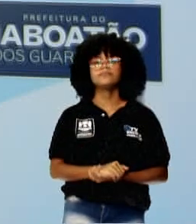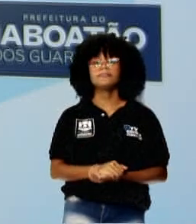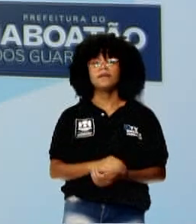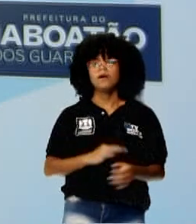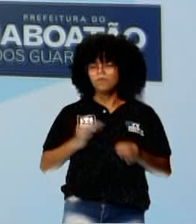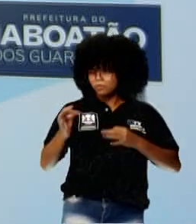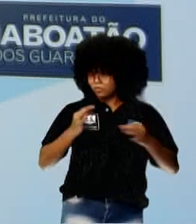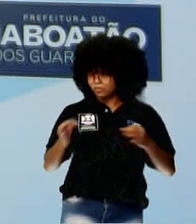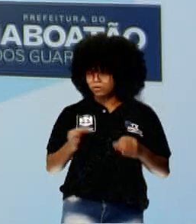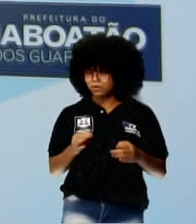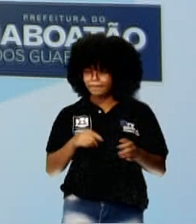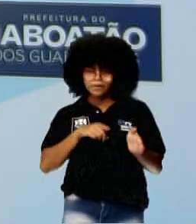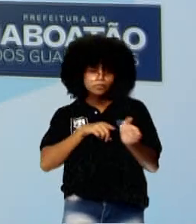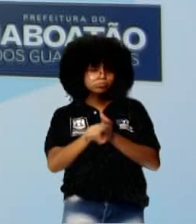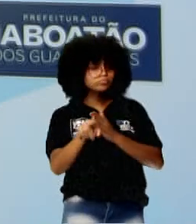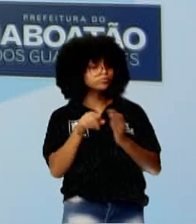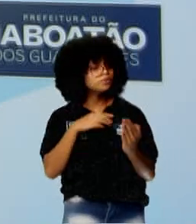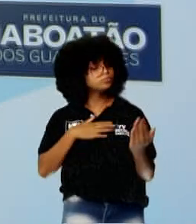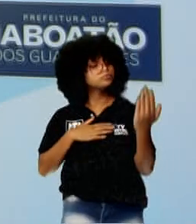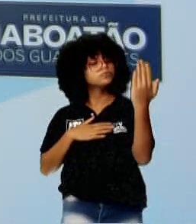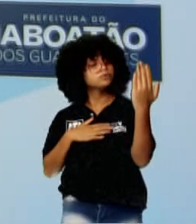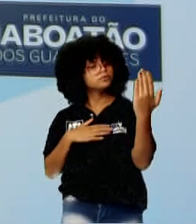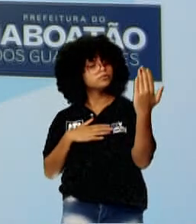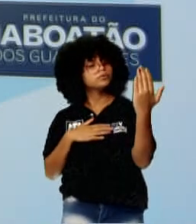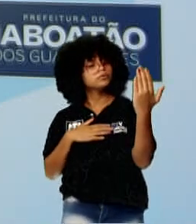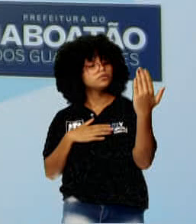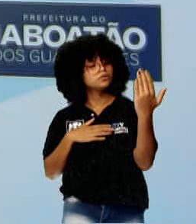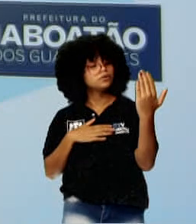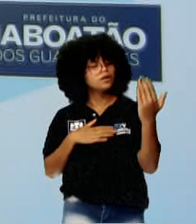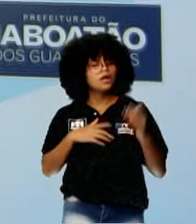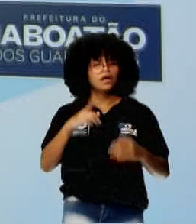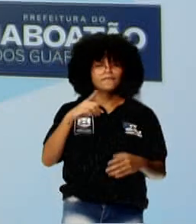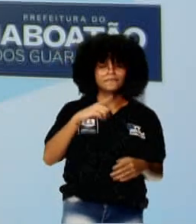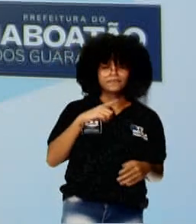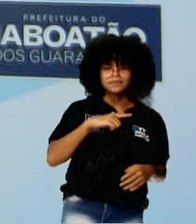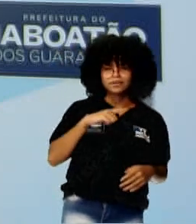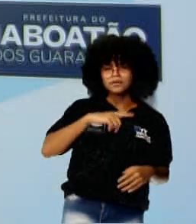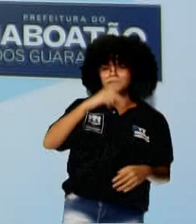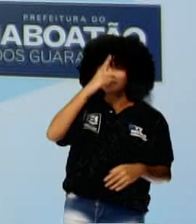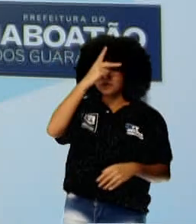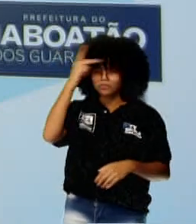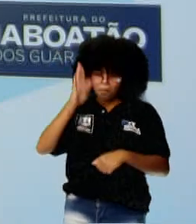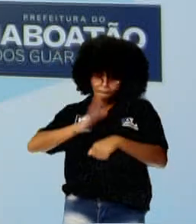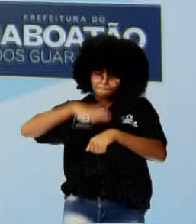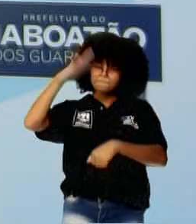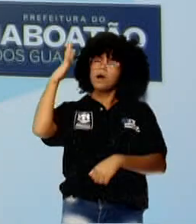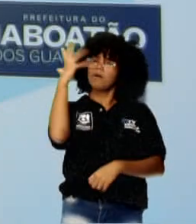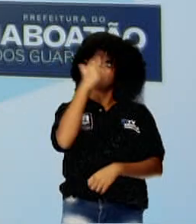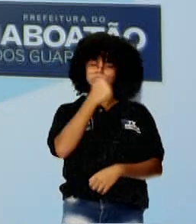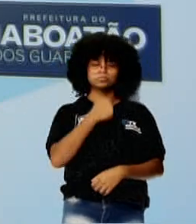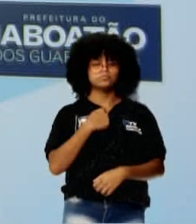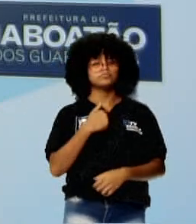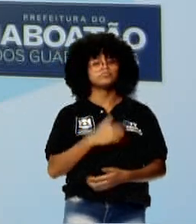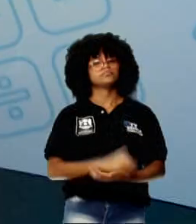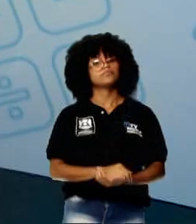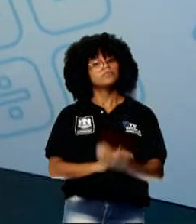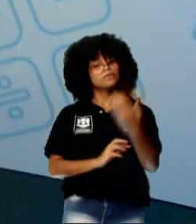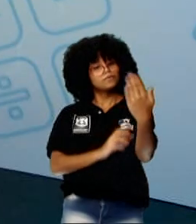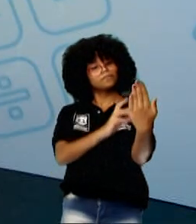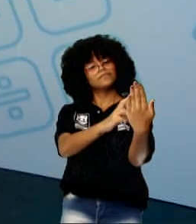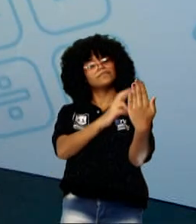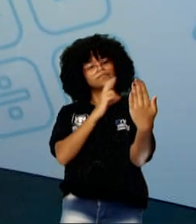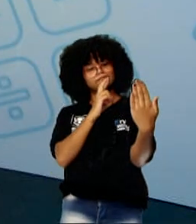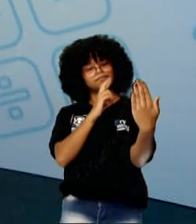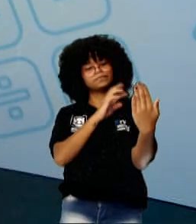arrumou, perguntou ao espelho: "Espelho, espelho meu, existe alguém mais bela do que eu?" E o espelho